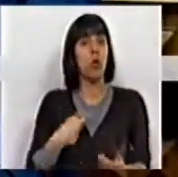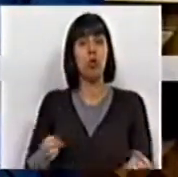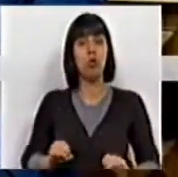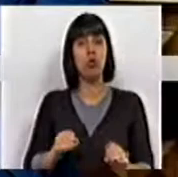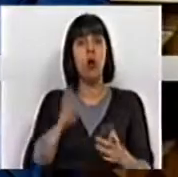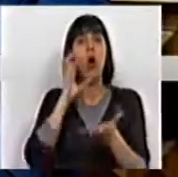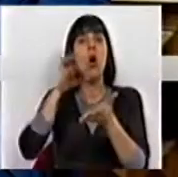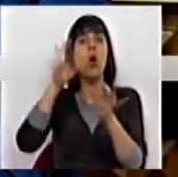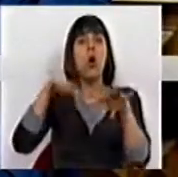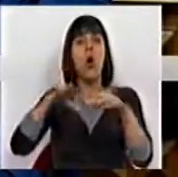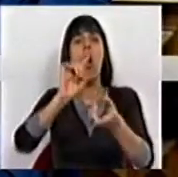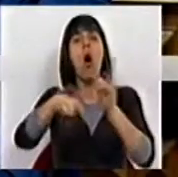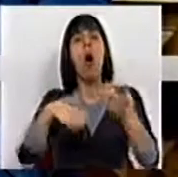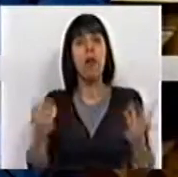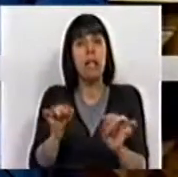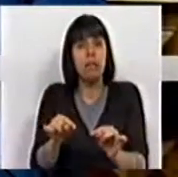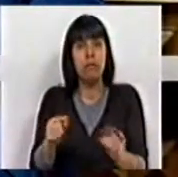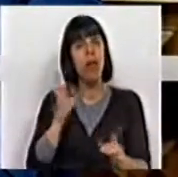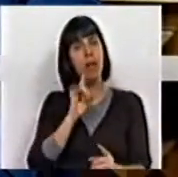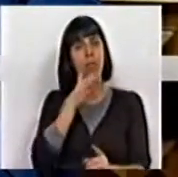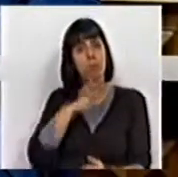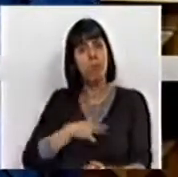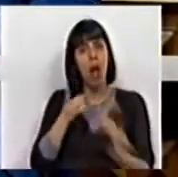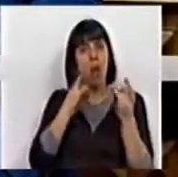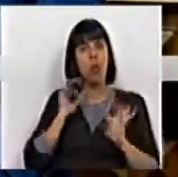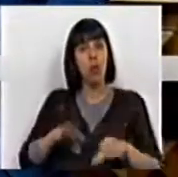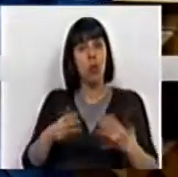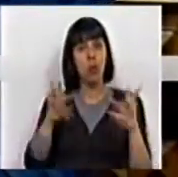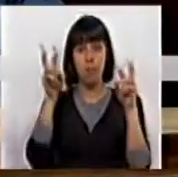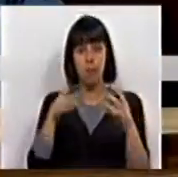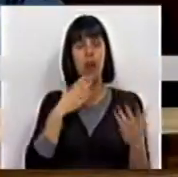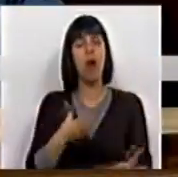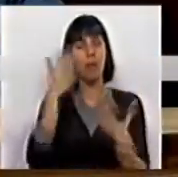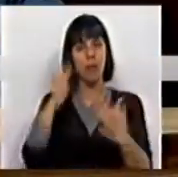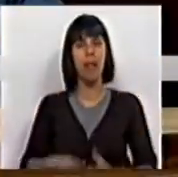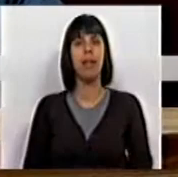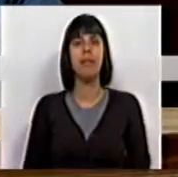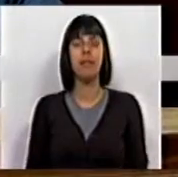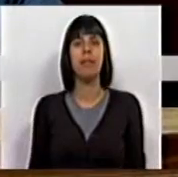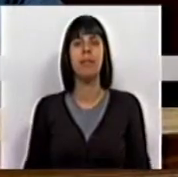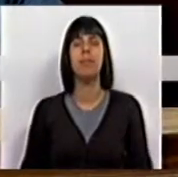diz que conclusões é que o Governo tira disto e era importante que se tirasse algumas conclusões dessa matéria. Muito obrigado.